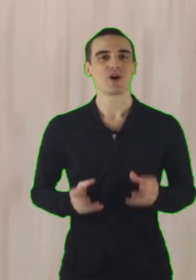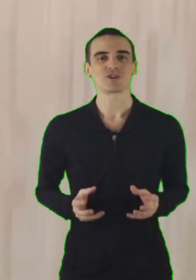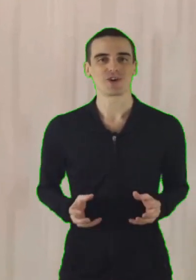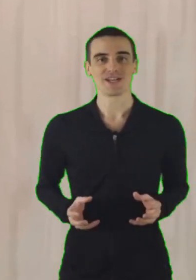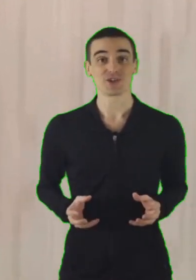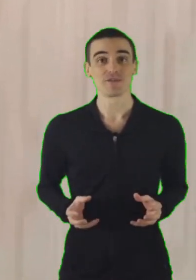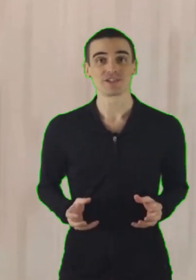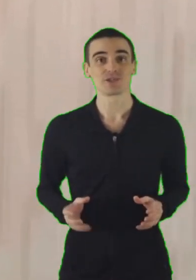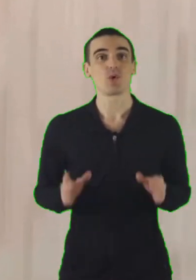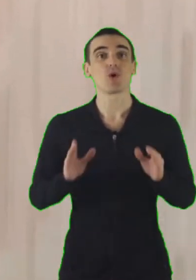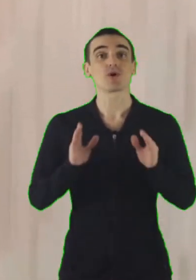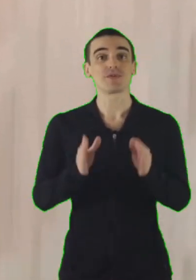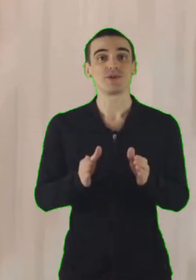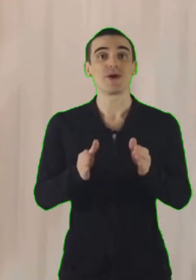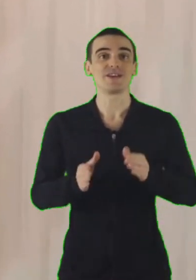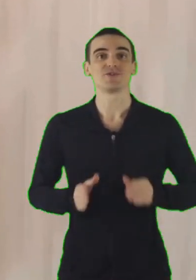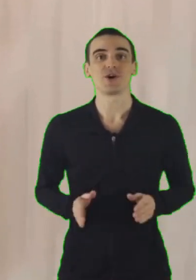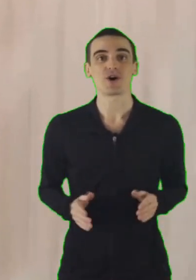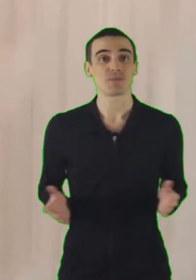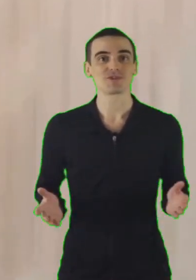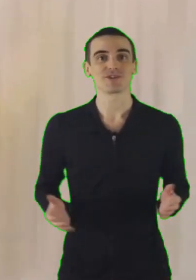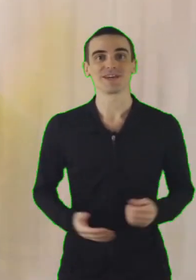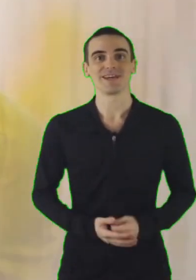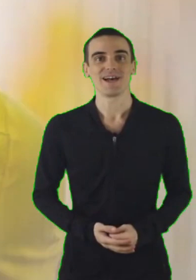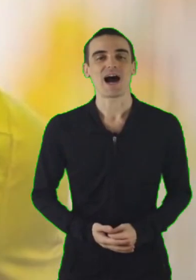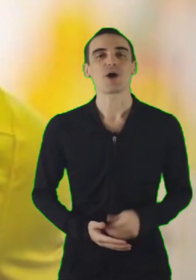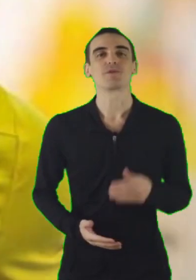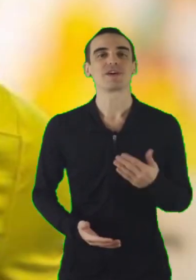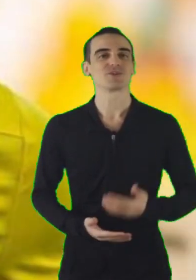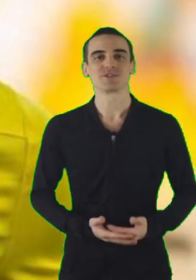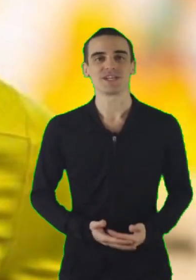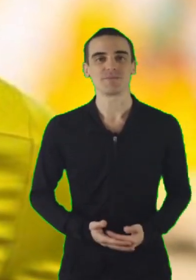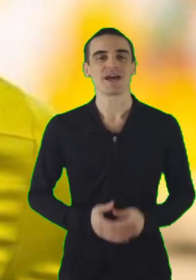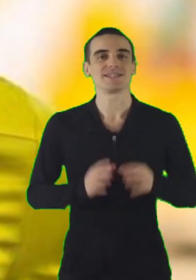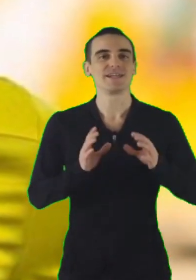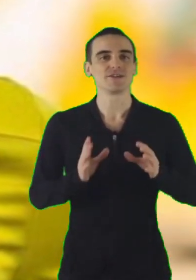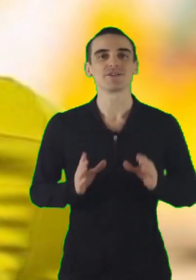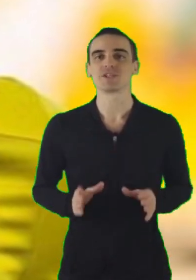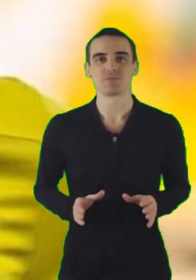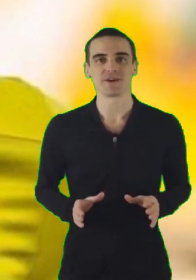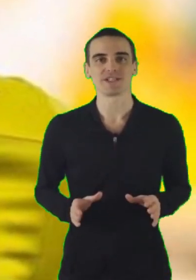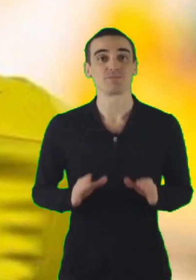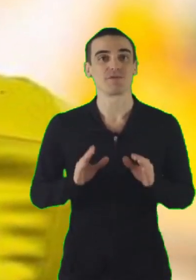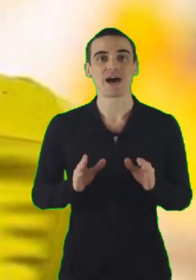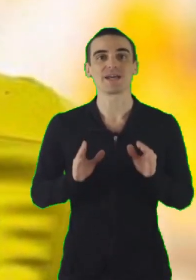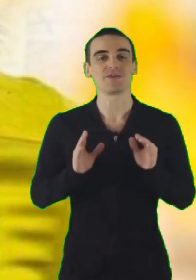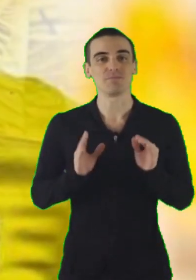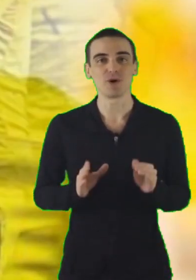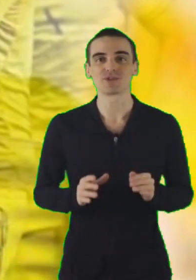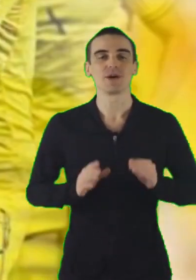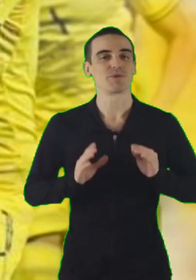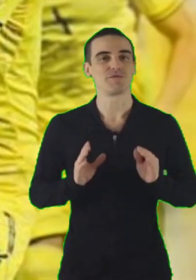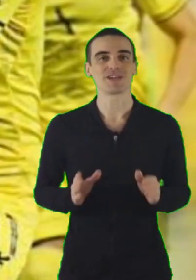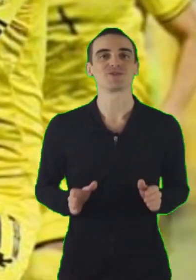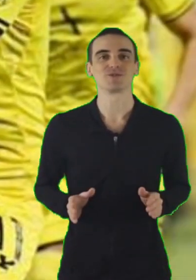assinar pré-contrato com qualquer clube e deixar o clube árabe no início do próximo semestre de graça. Porém, a intenção da diretoria celeste é